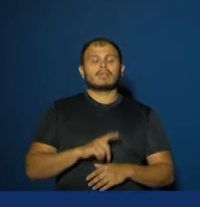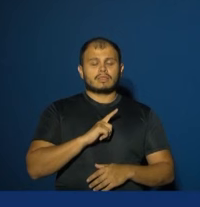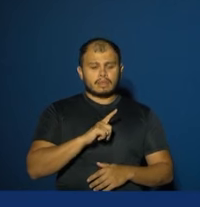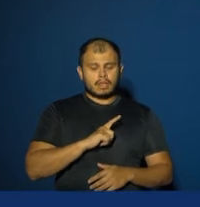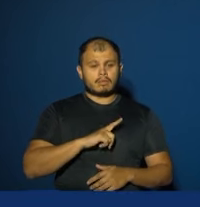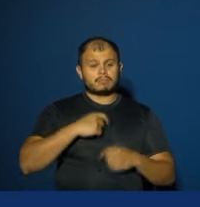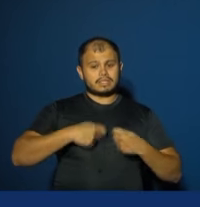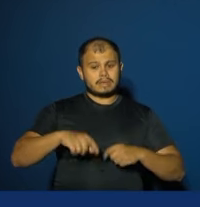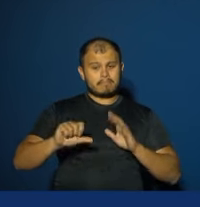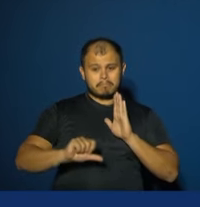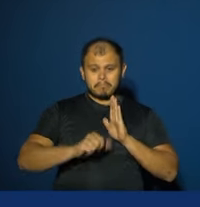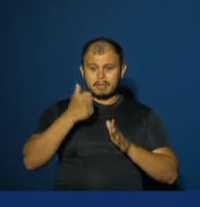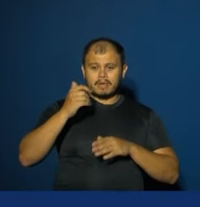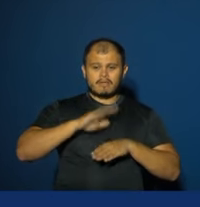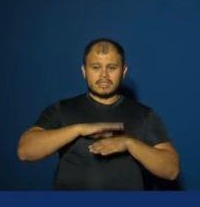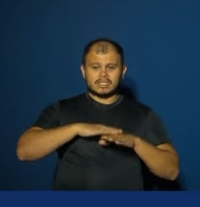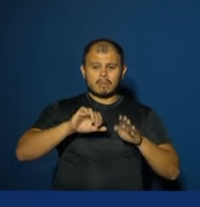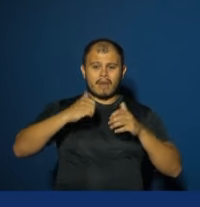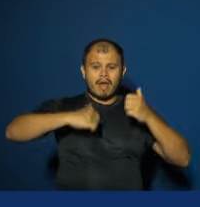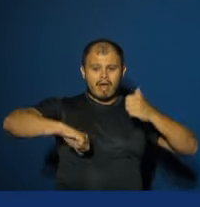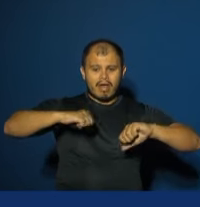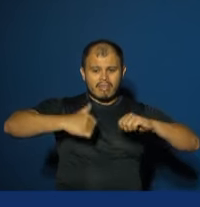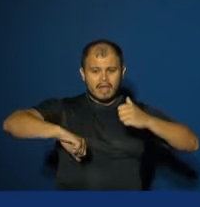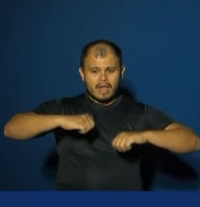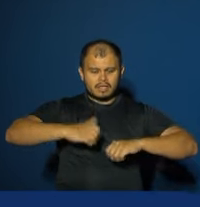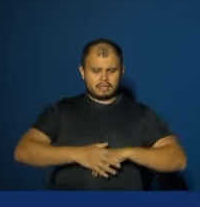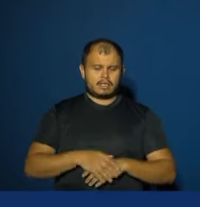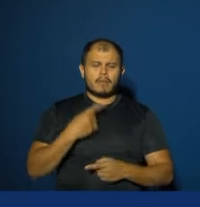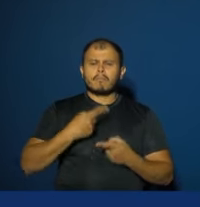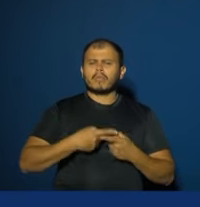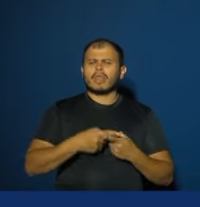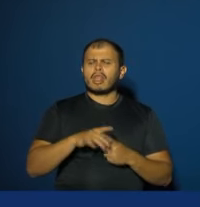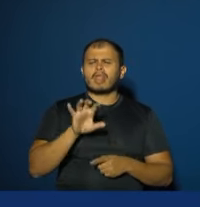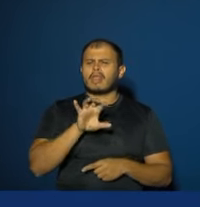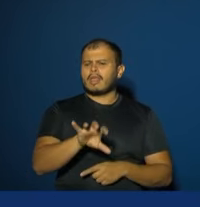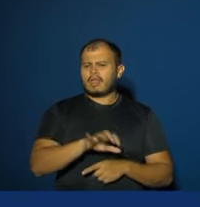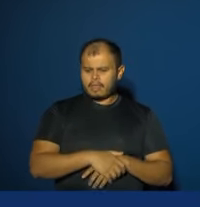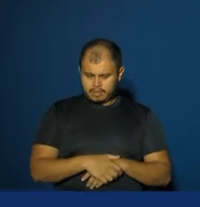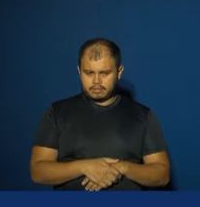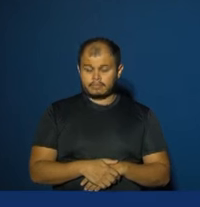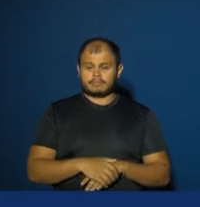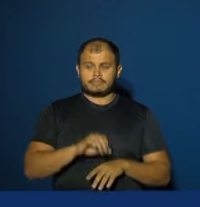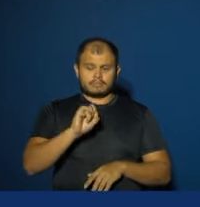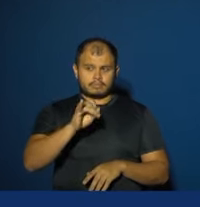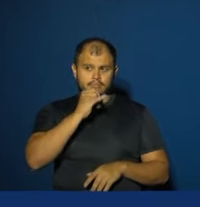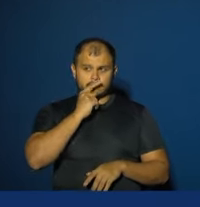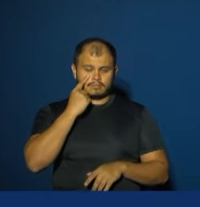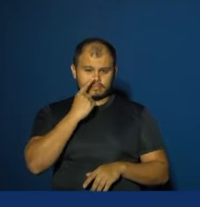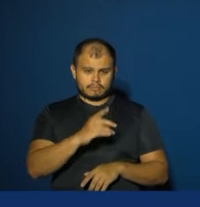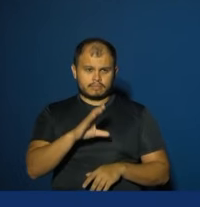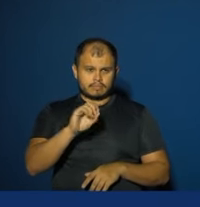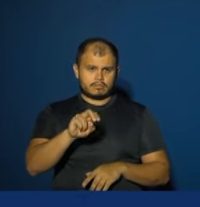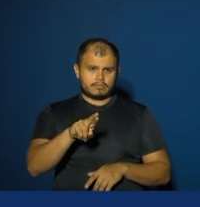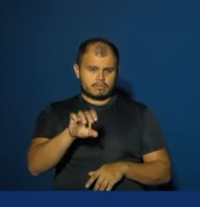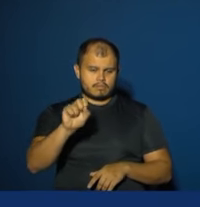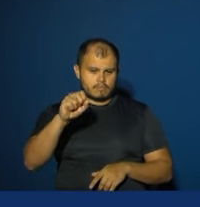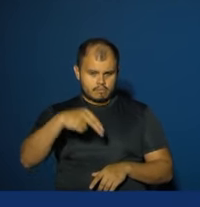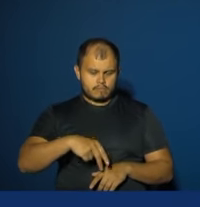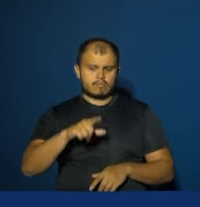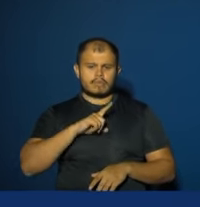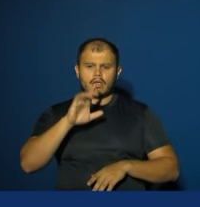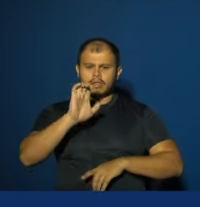uma análise Por que que tá dessa forma né então você pega no caso da cors um estado né desenvolvido